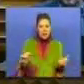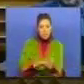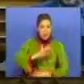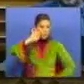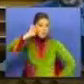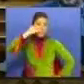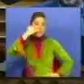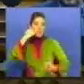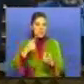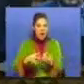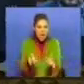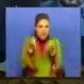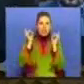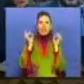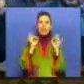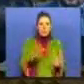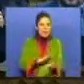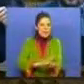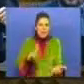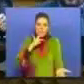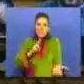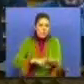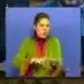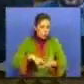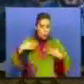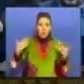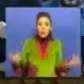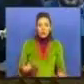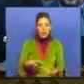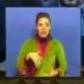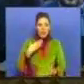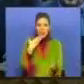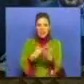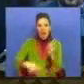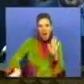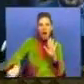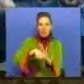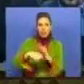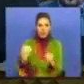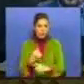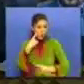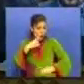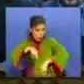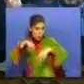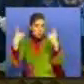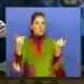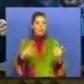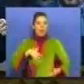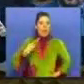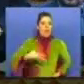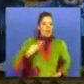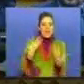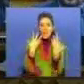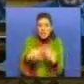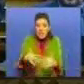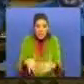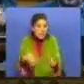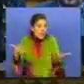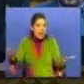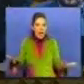ameaçadora, despedimento sem justa causa, intimidação a funcionários públicos, atemorização de